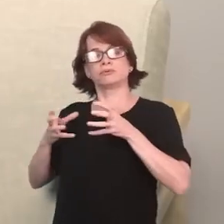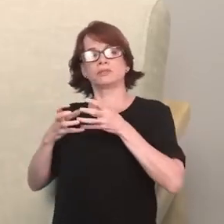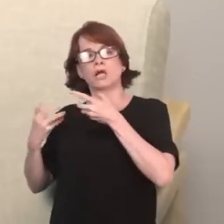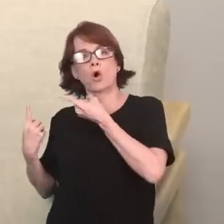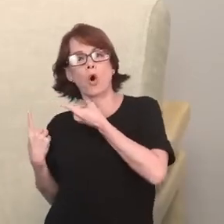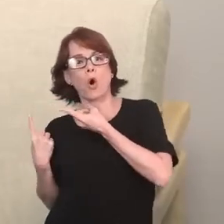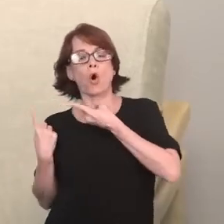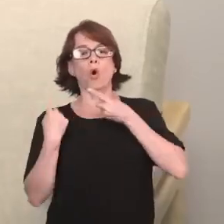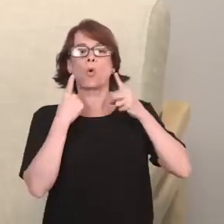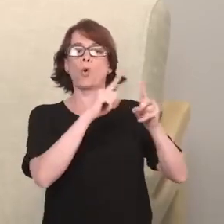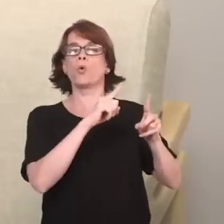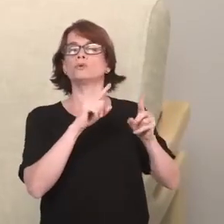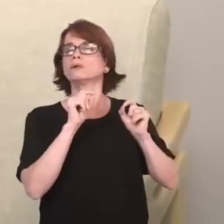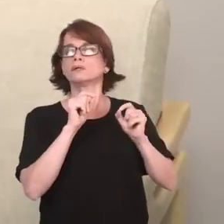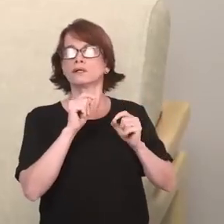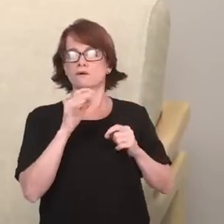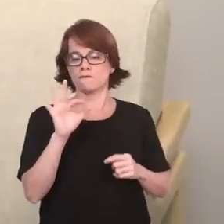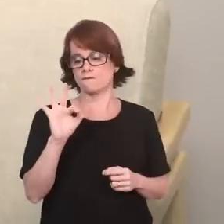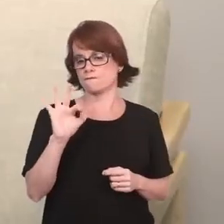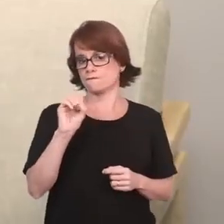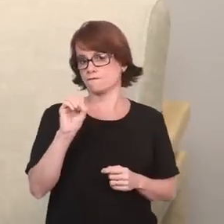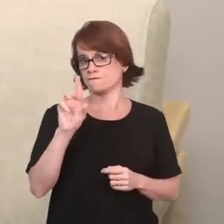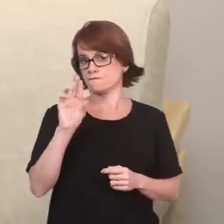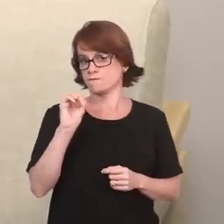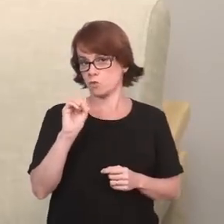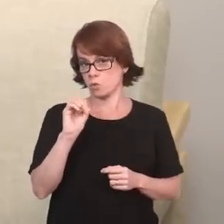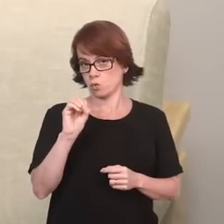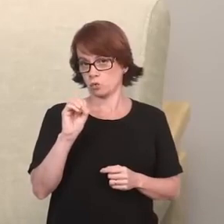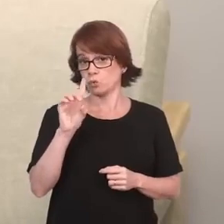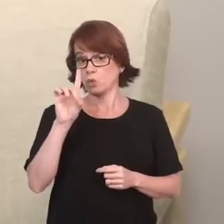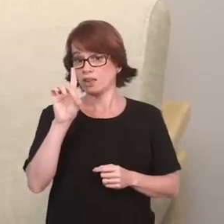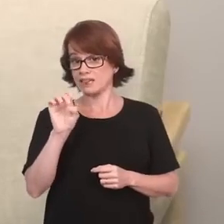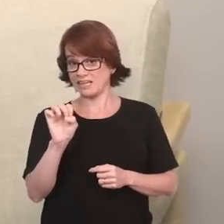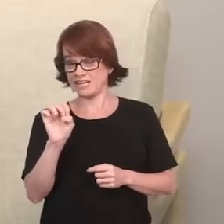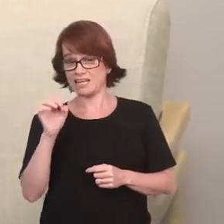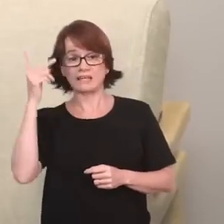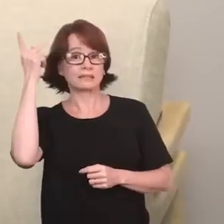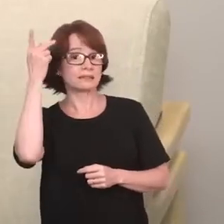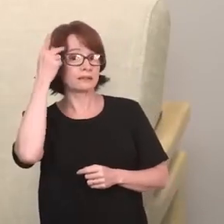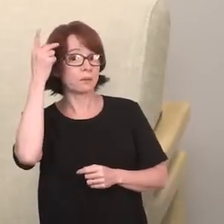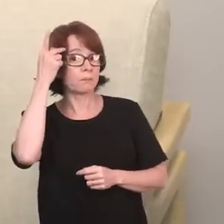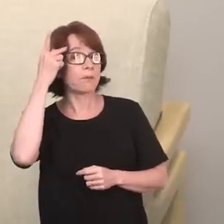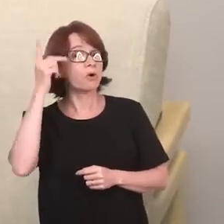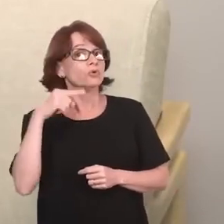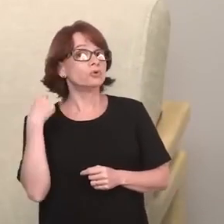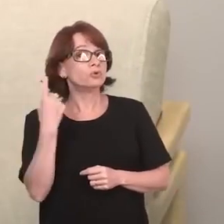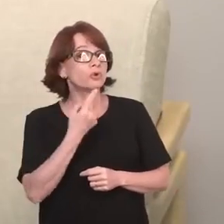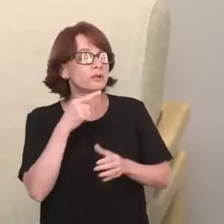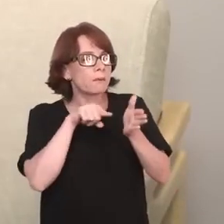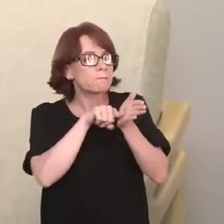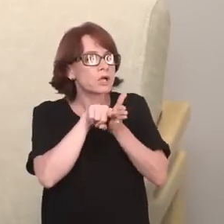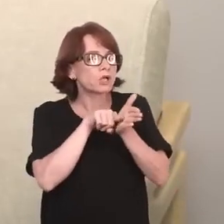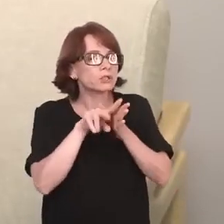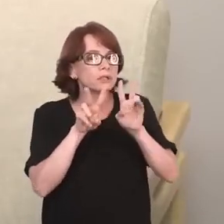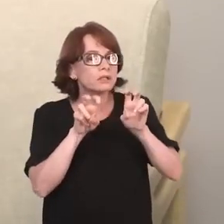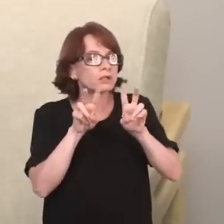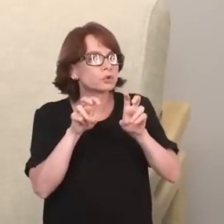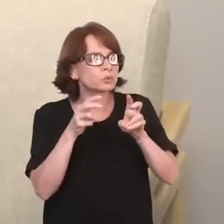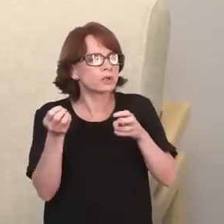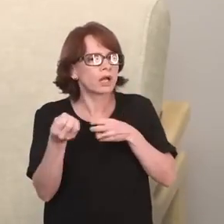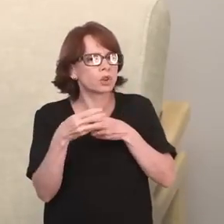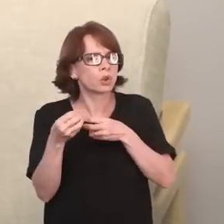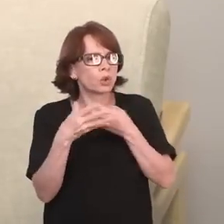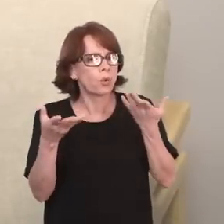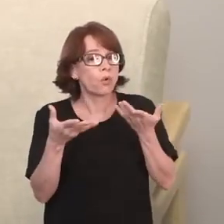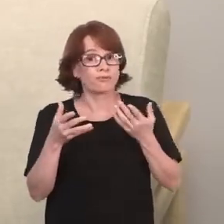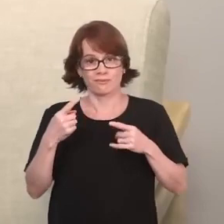ali em contraposição ao Foro de São Paulo, que a gente estava descobrindo a existência do Foro de São Paulo, que o professor Olavo falava, e a